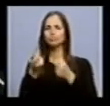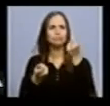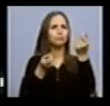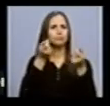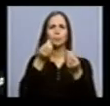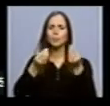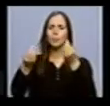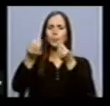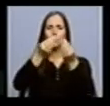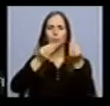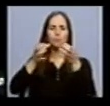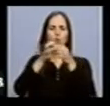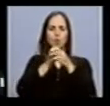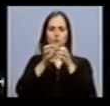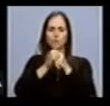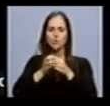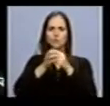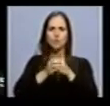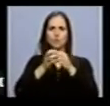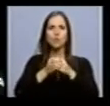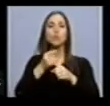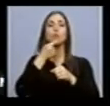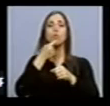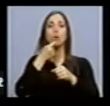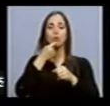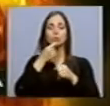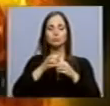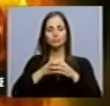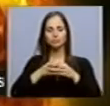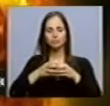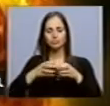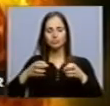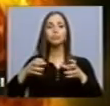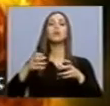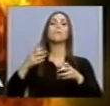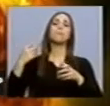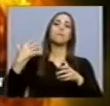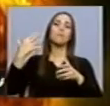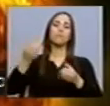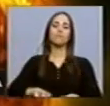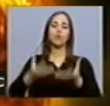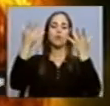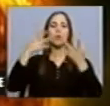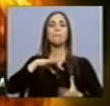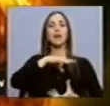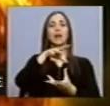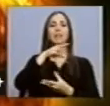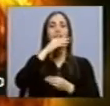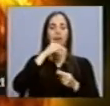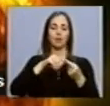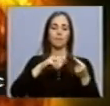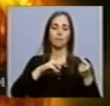poeira, de rochas que ao longo do tempo deram origem, mais tarde, aos planetas terrestres, Mercúrio, Vênus, Terra e Marte.